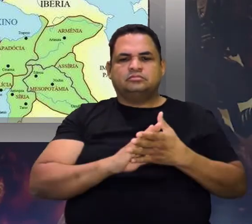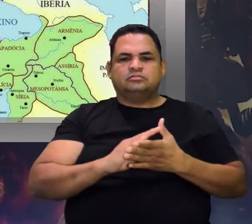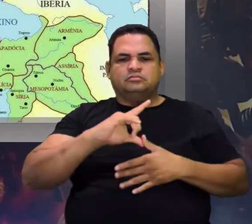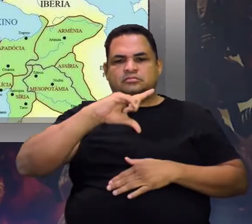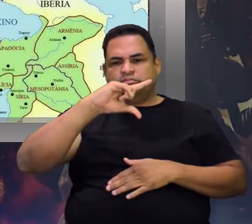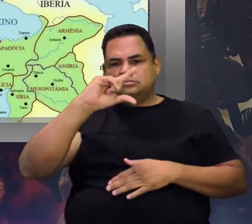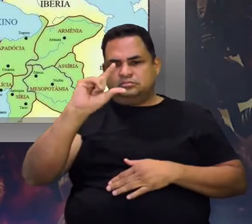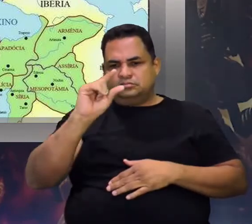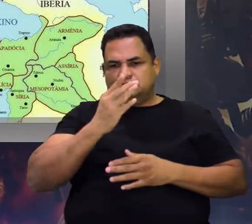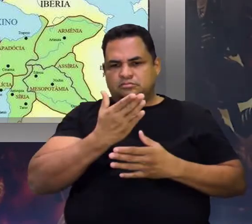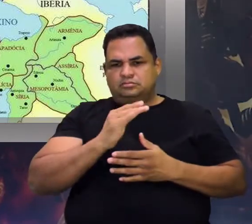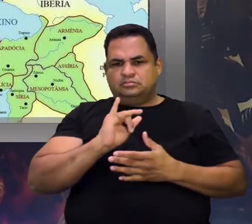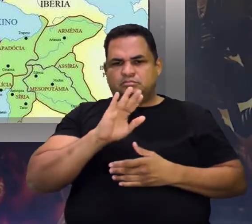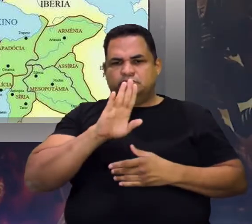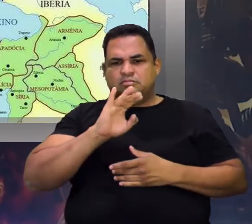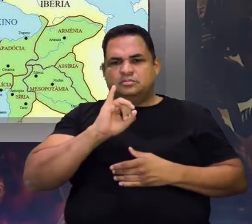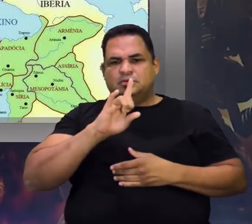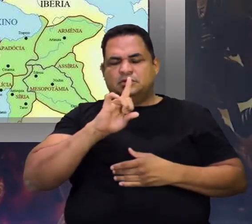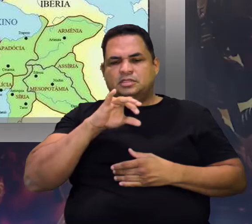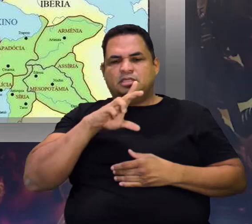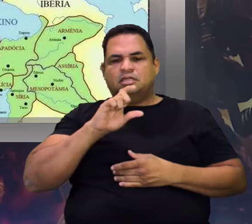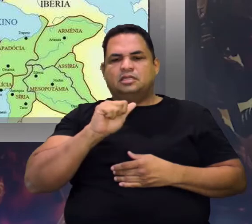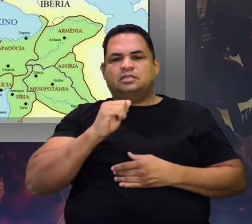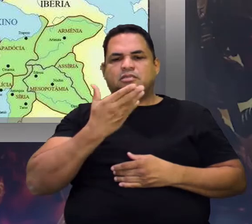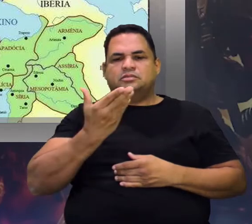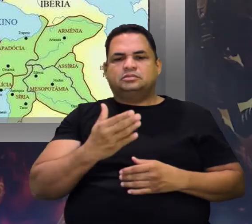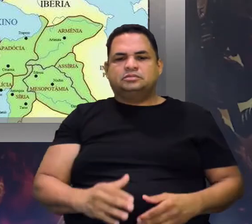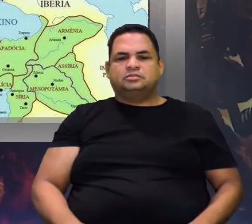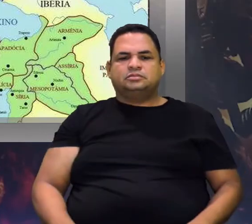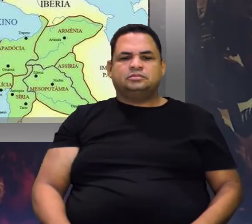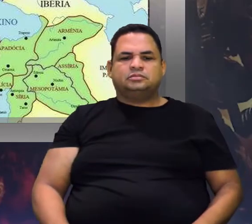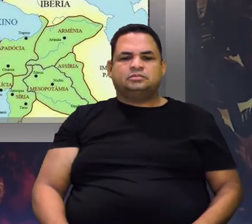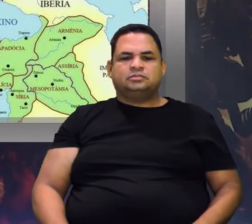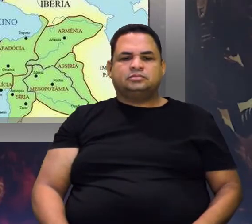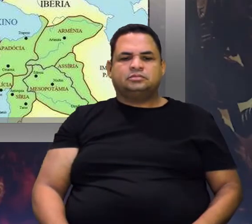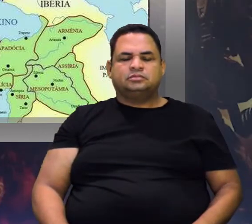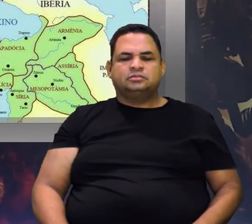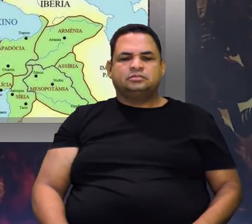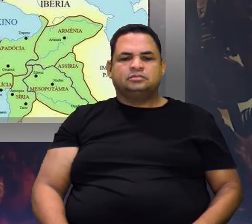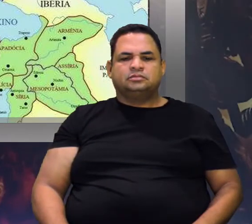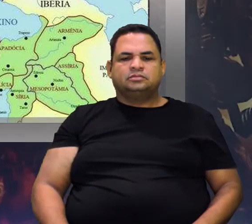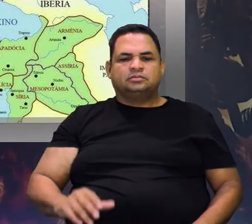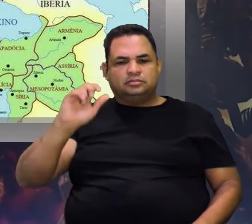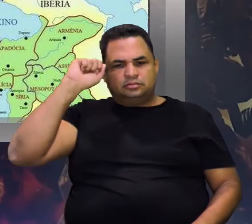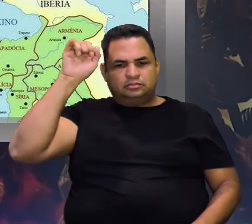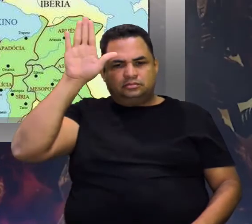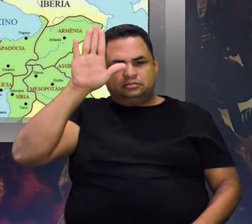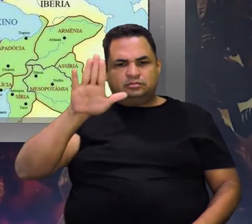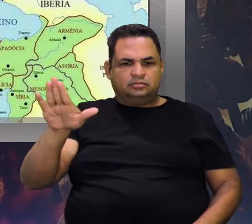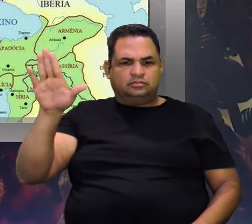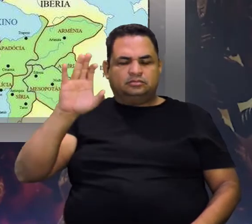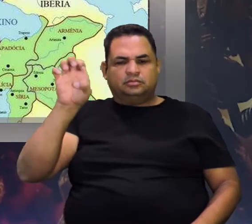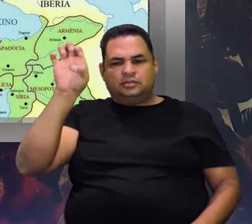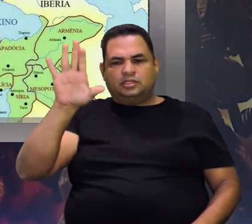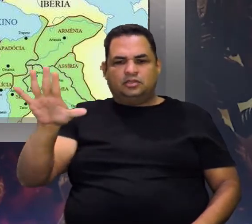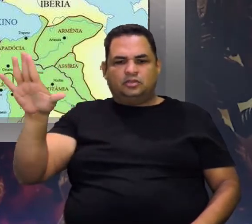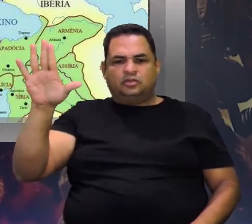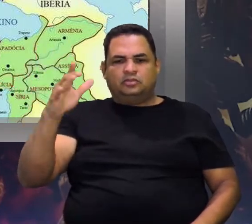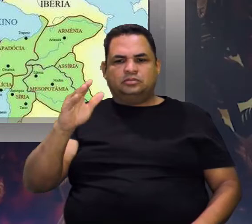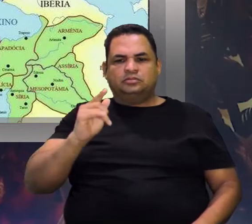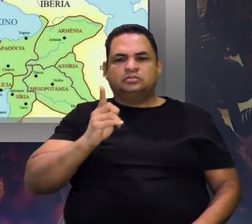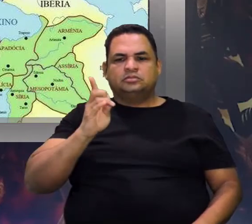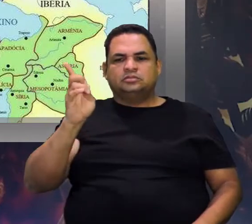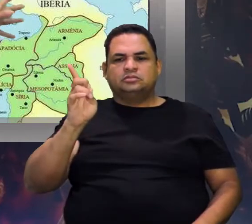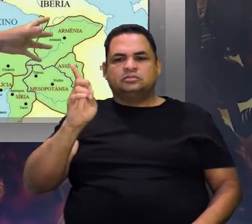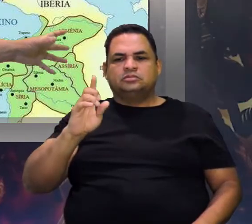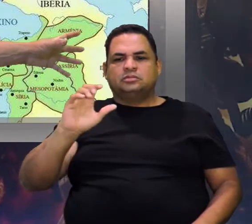que eu falei para vocês. Ó. Ela não parece uma botinha? Aqui é o Mar Mediterrâneo, aqui é a África e aqui é a Europa. E para